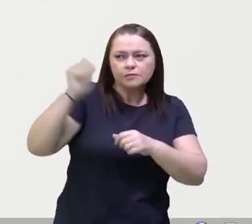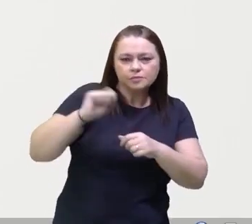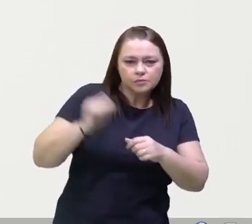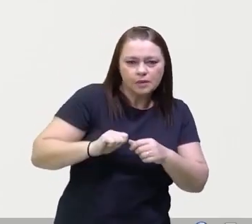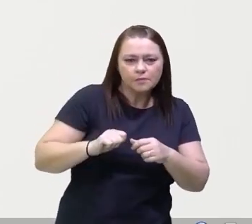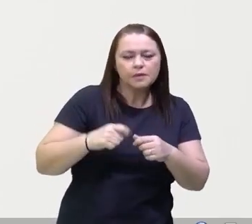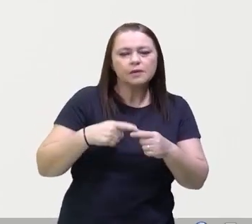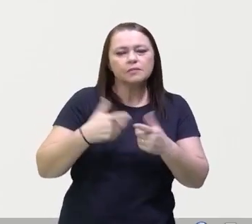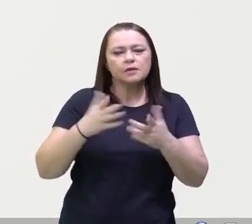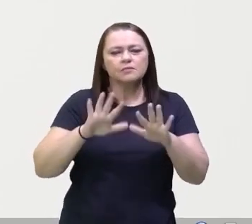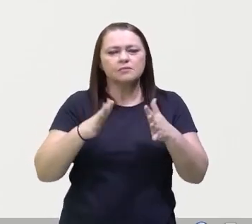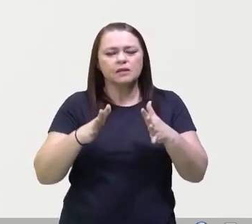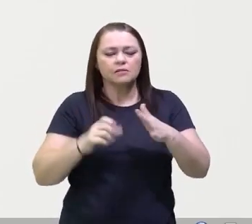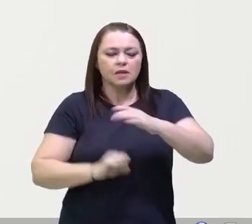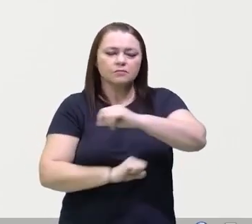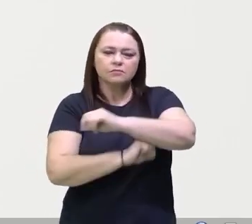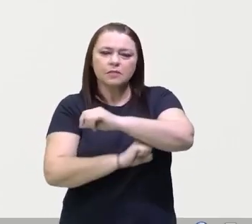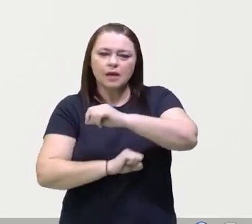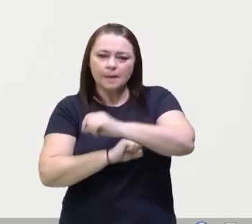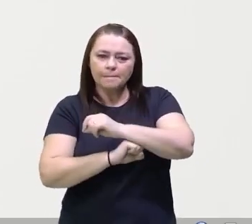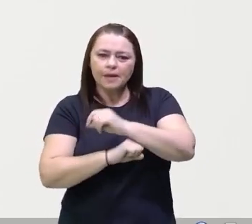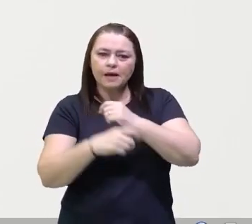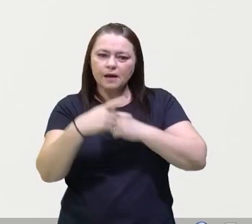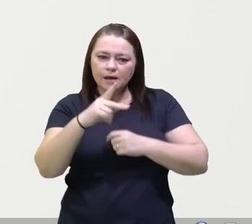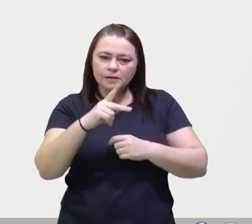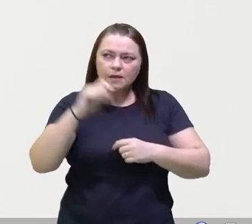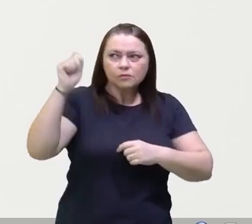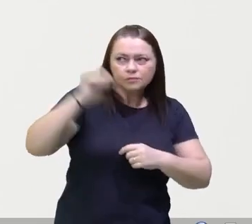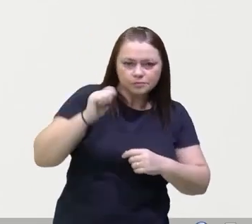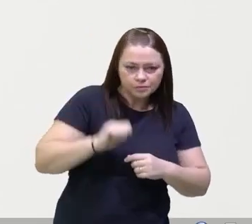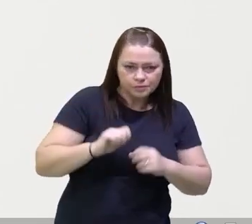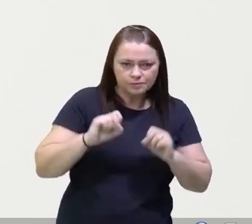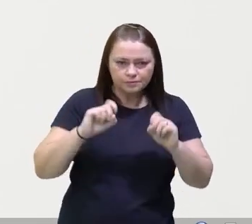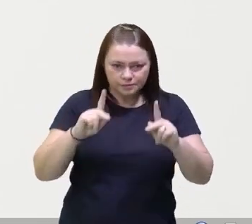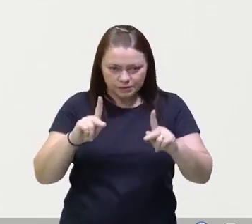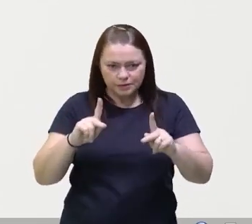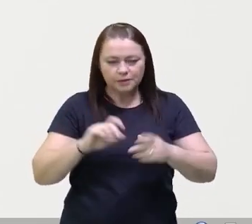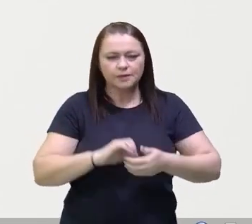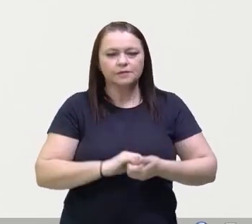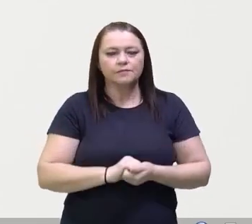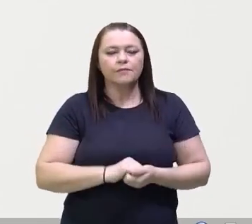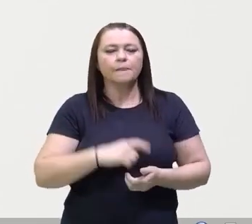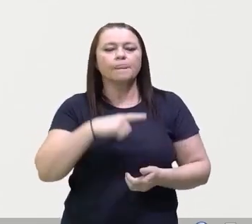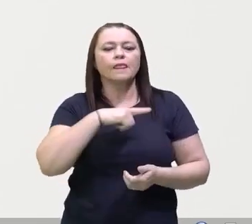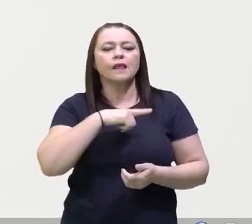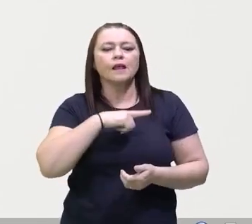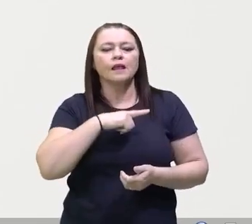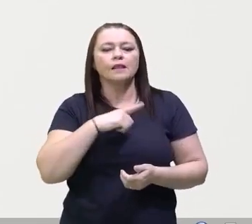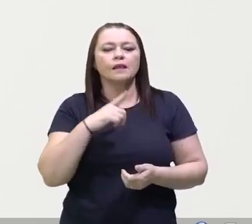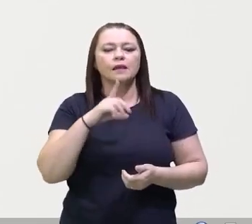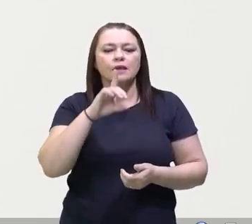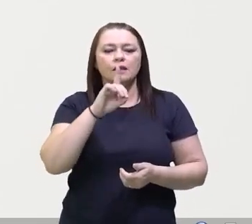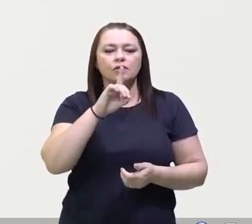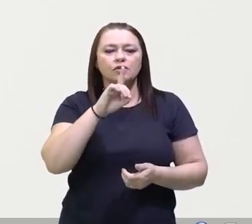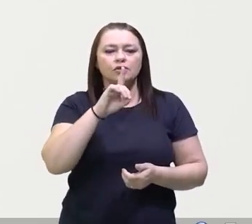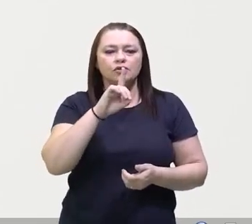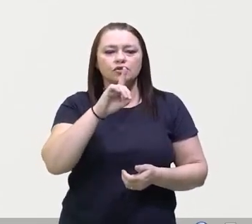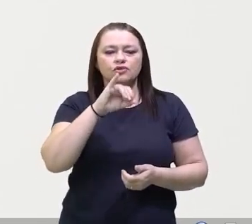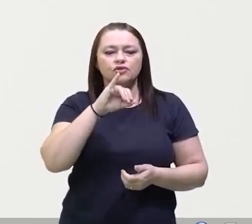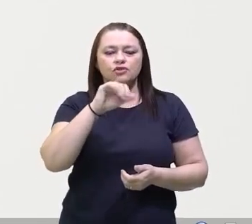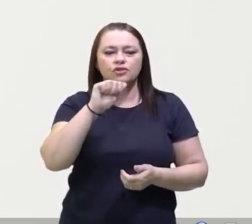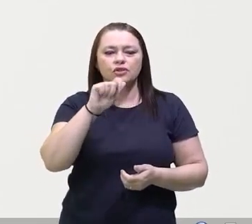pipa ou do seu papagaio, dessas diagonais. Tá? Essa aqui chamada de diagonal